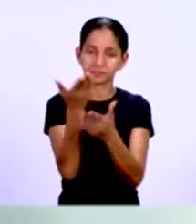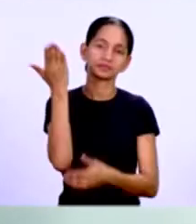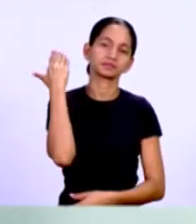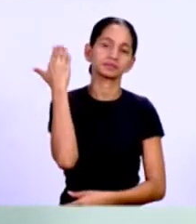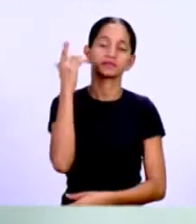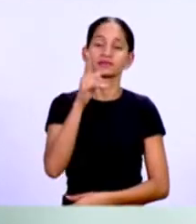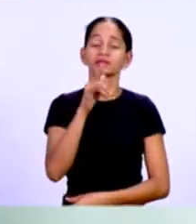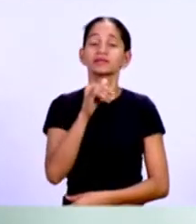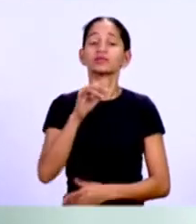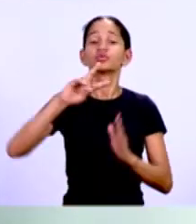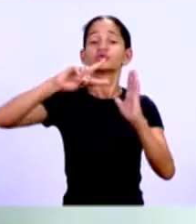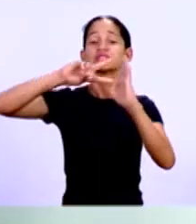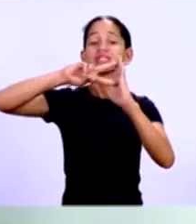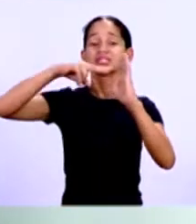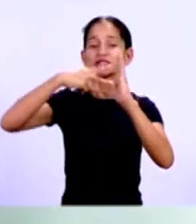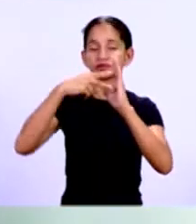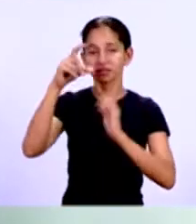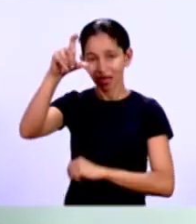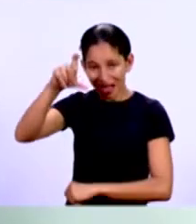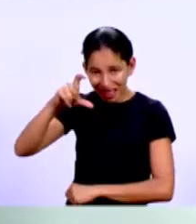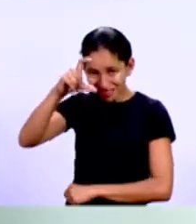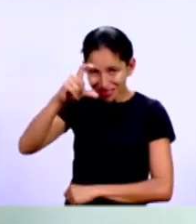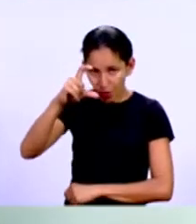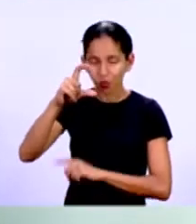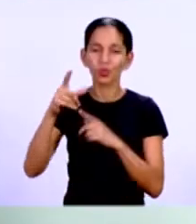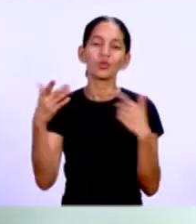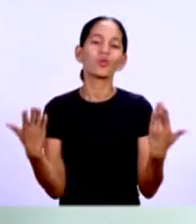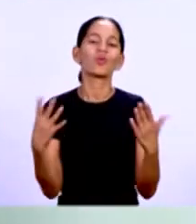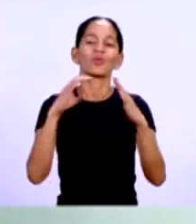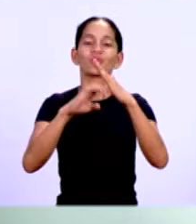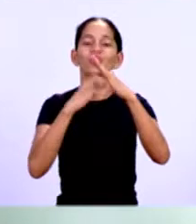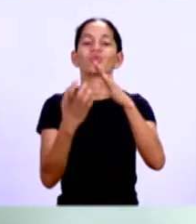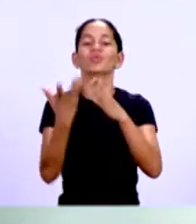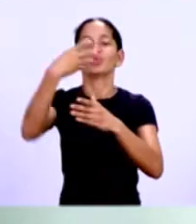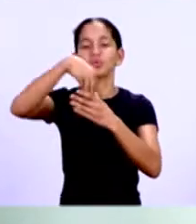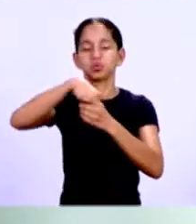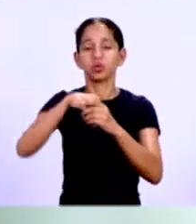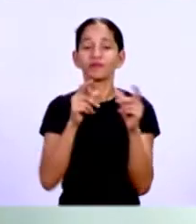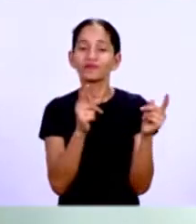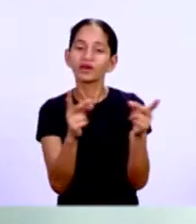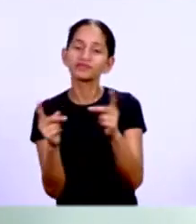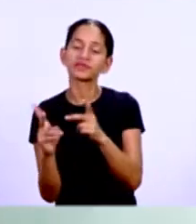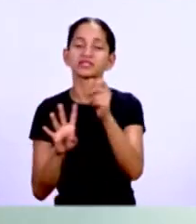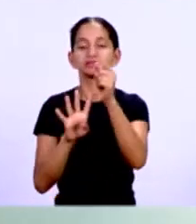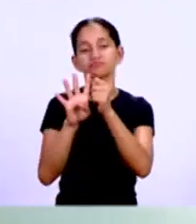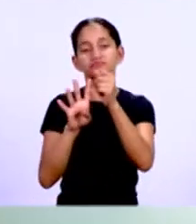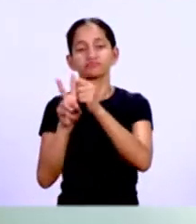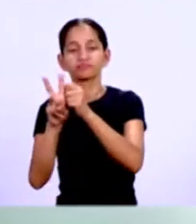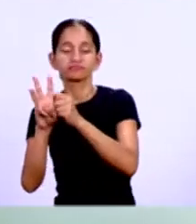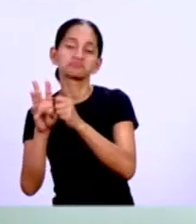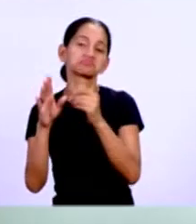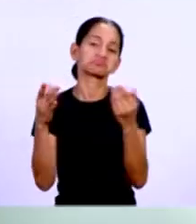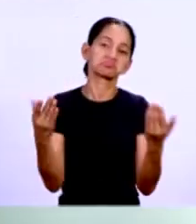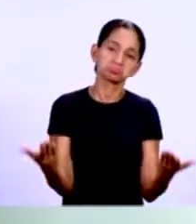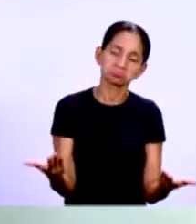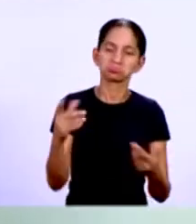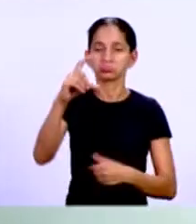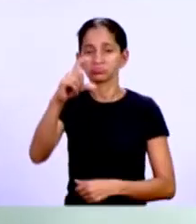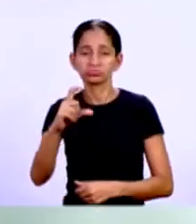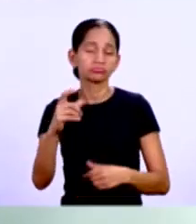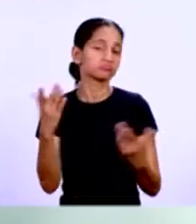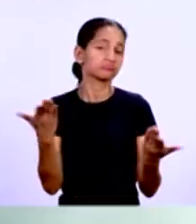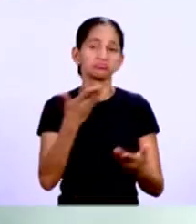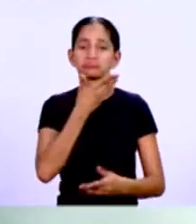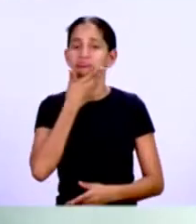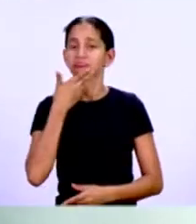respeito do que significa o cartão de crédito para a empresa que faz vendas a prazo. A venda a prazo por cartão de crédito é uma maneira